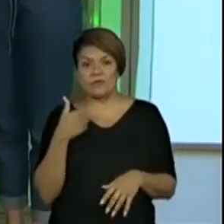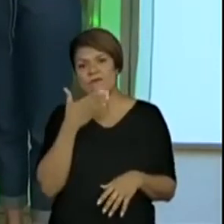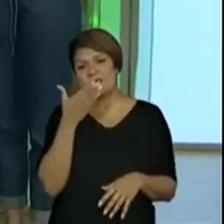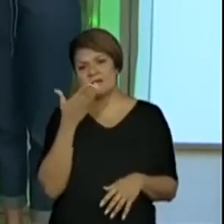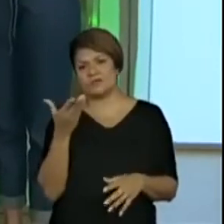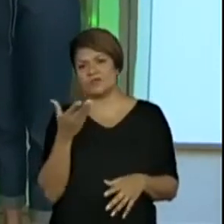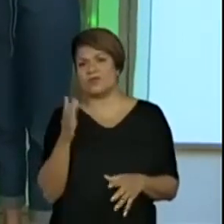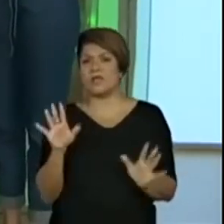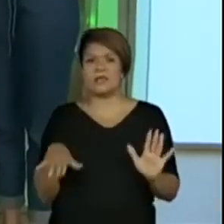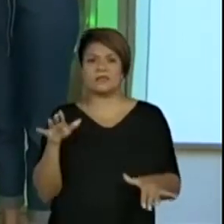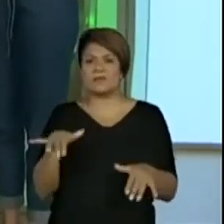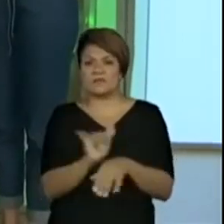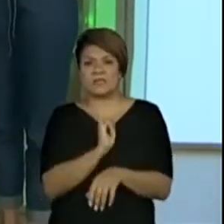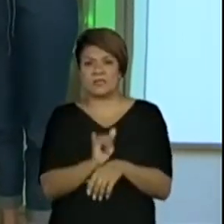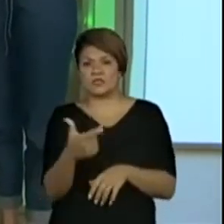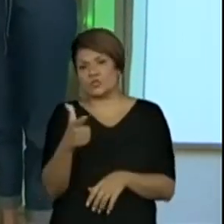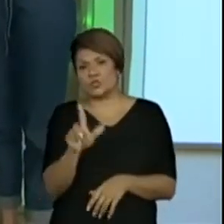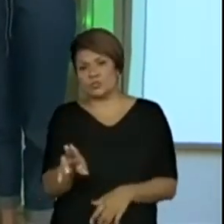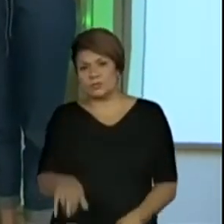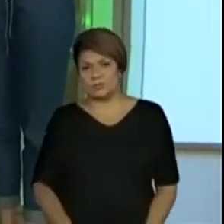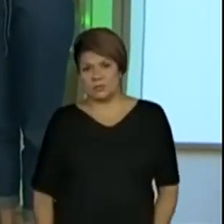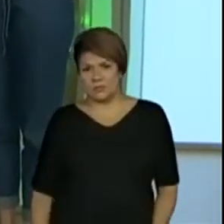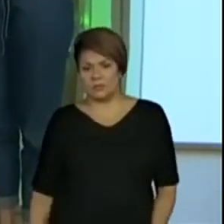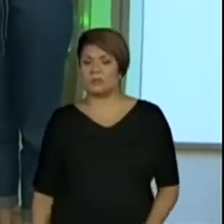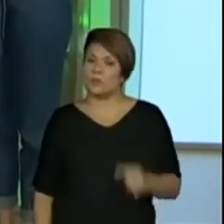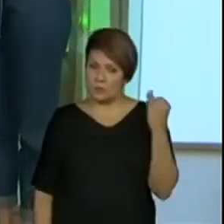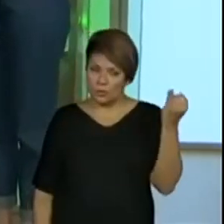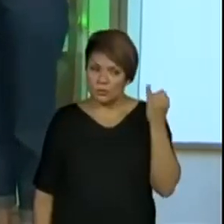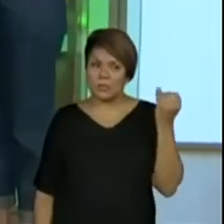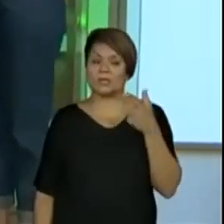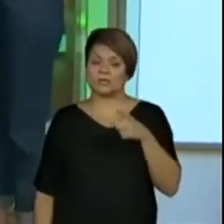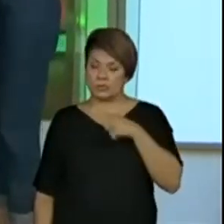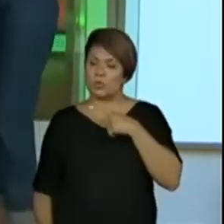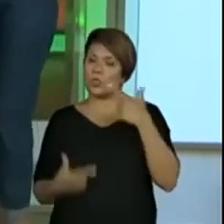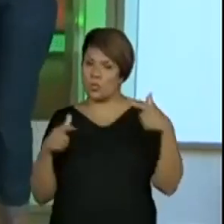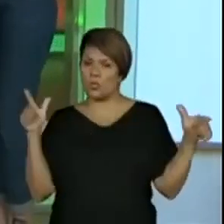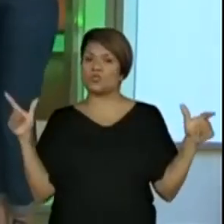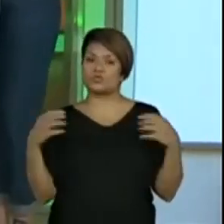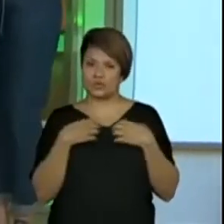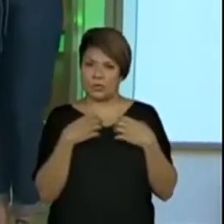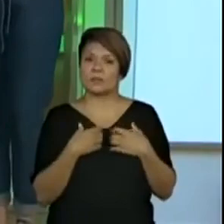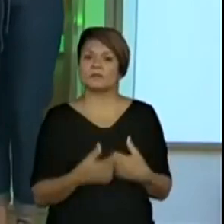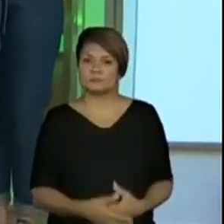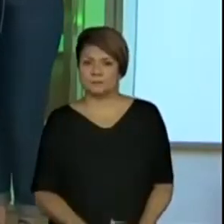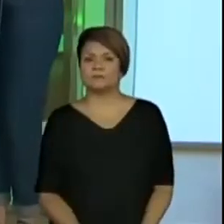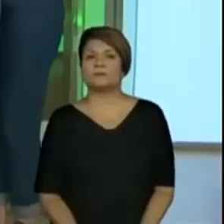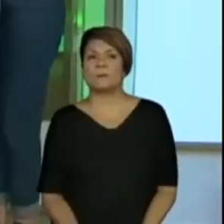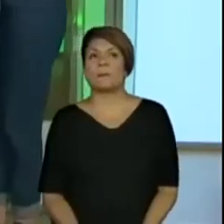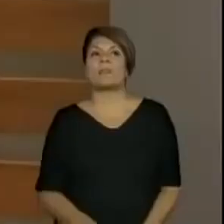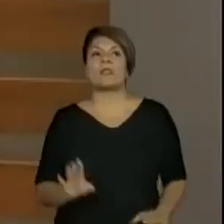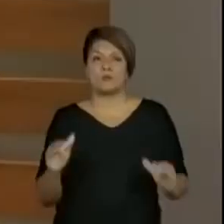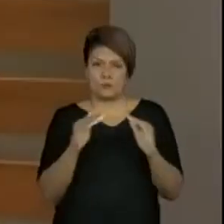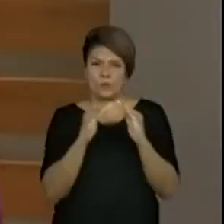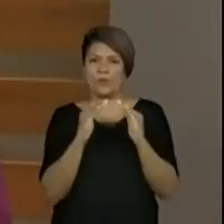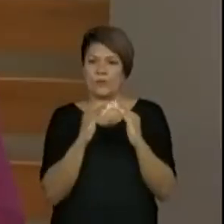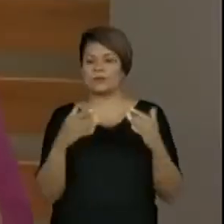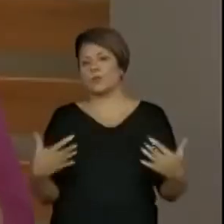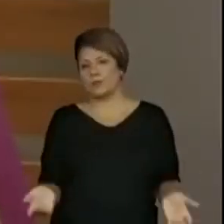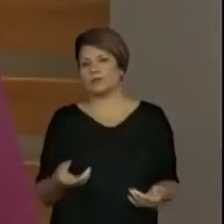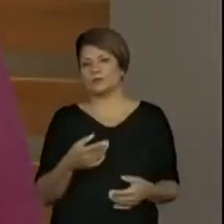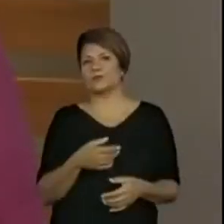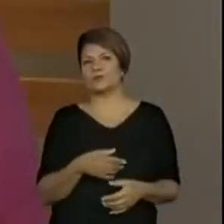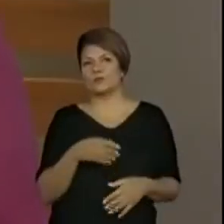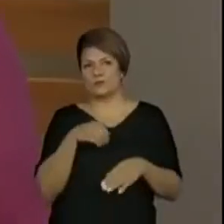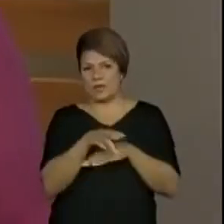não buscam estratégias. Então, é importante que eles tenham aí outras formas de contar. Desafios, tá? Então, a gente concorda quando vocês falam sim,